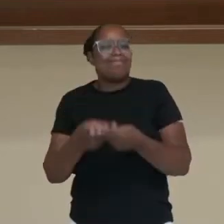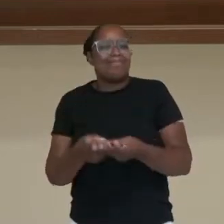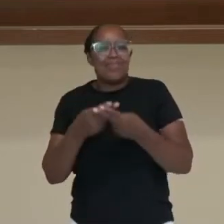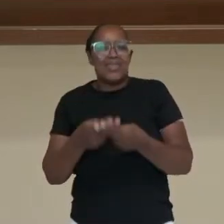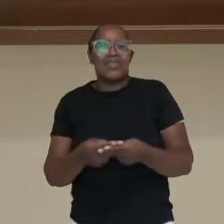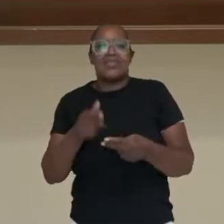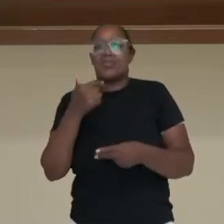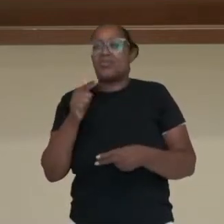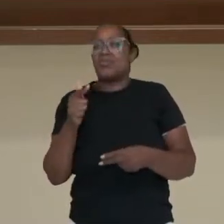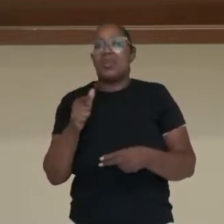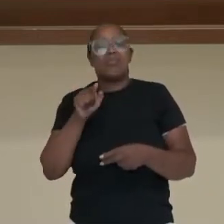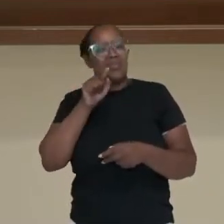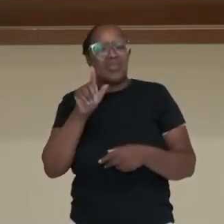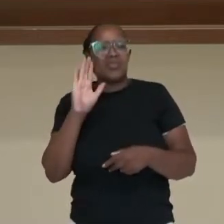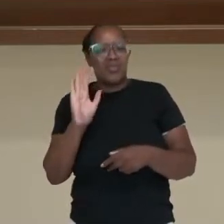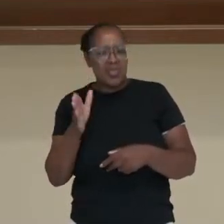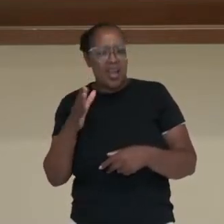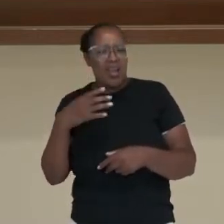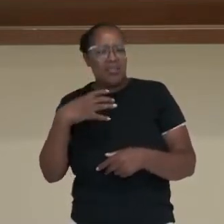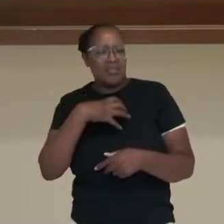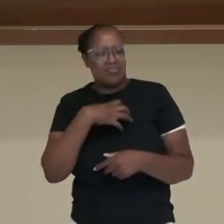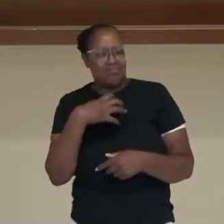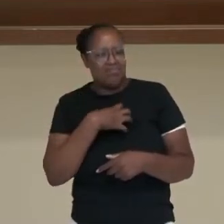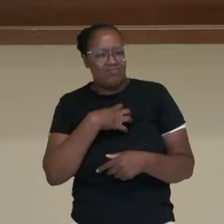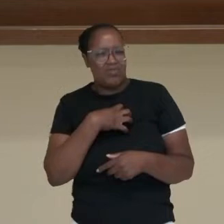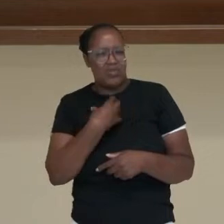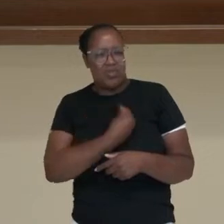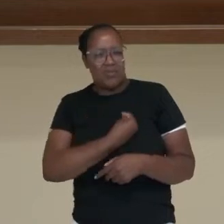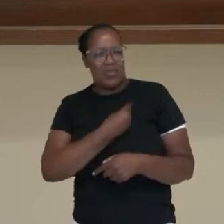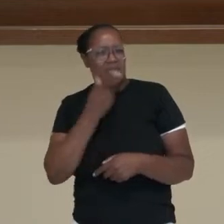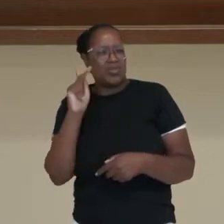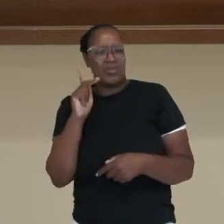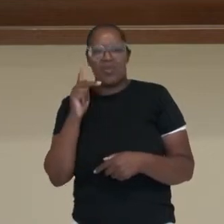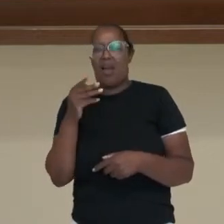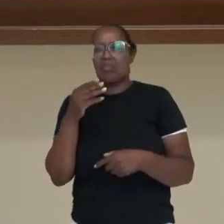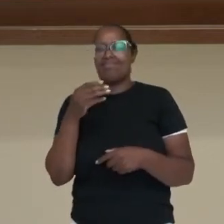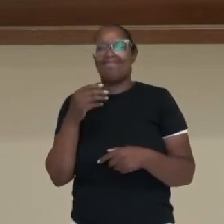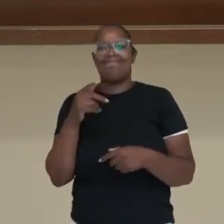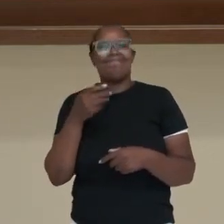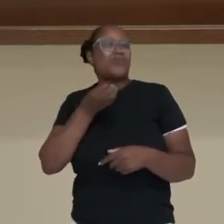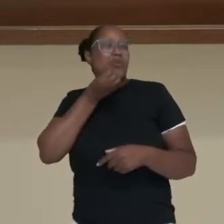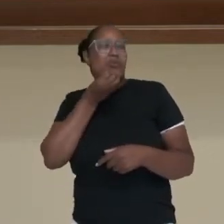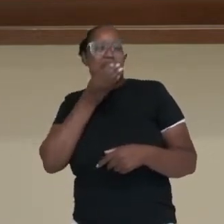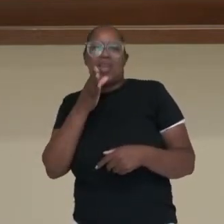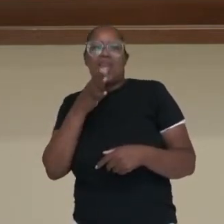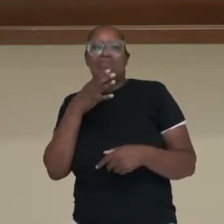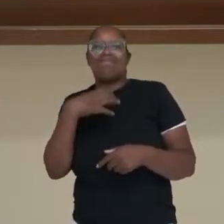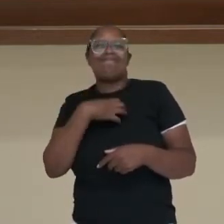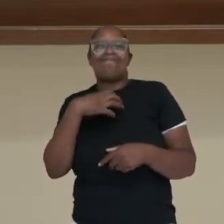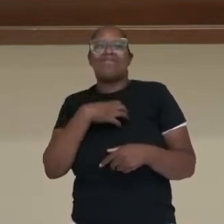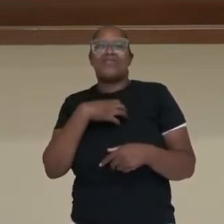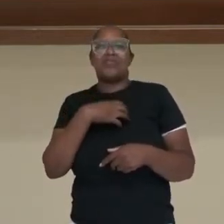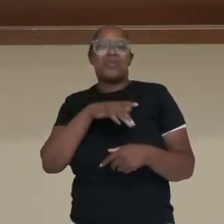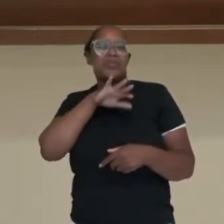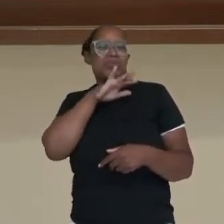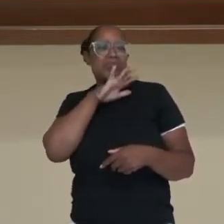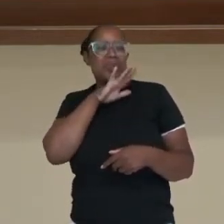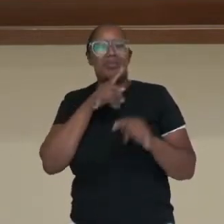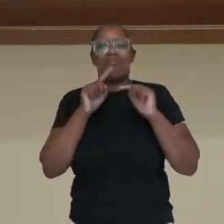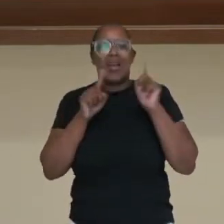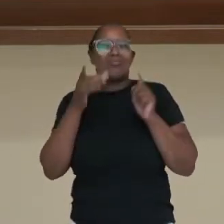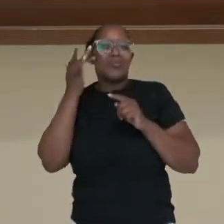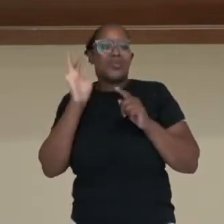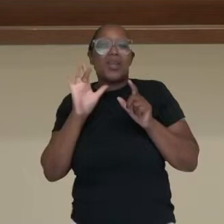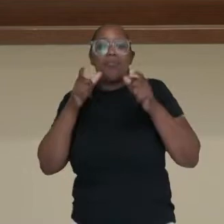sua vida assim, tipo, não tá legal o que tá acontecendo aqui, mas também eu não sei para onde eu vou, que é essa